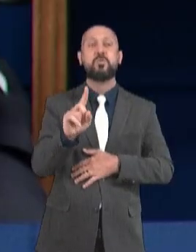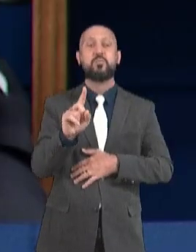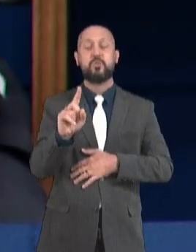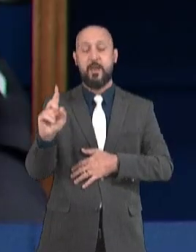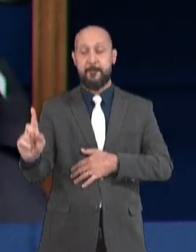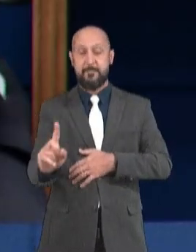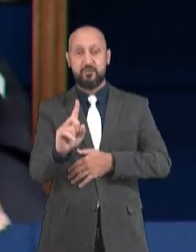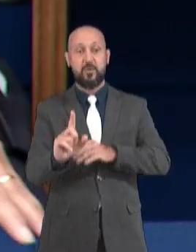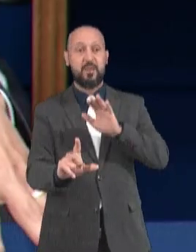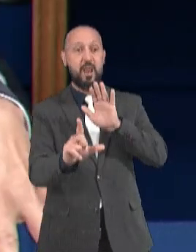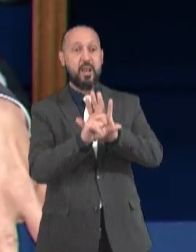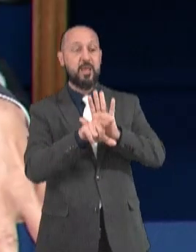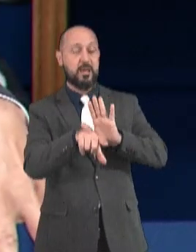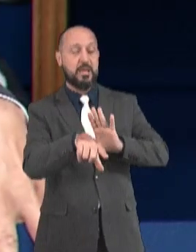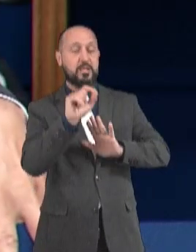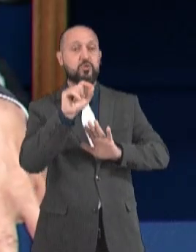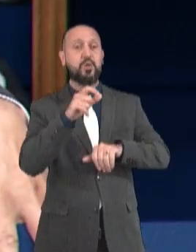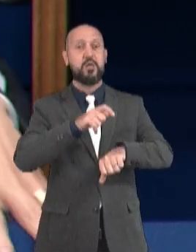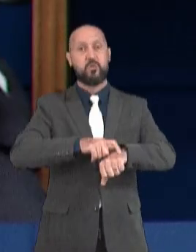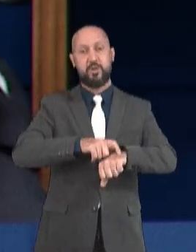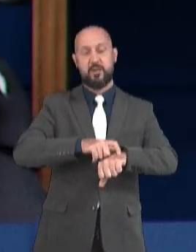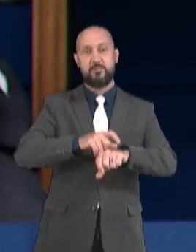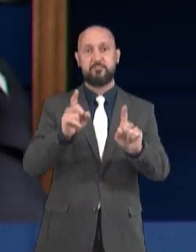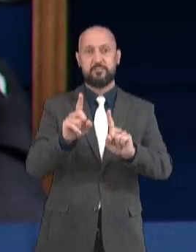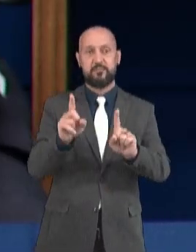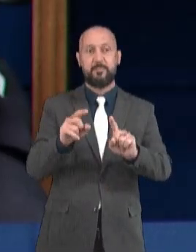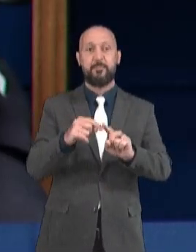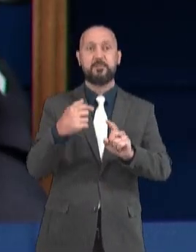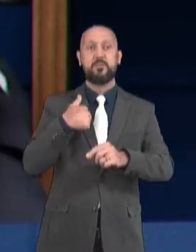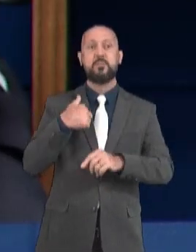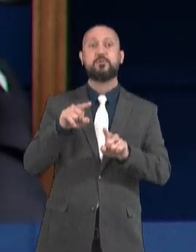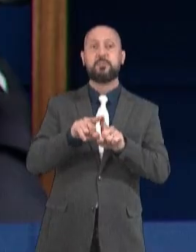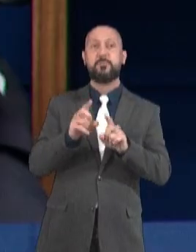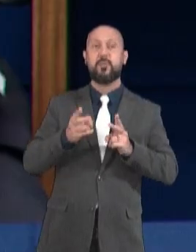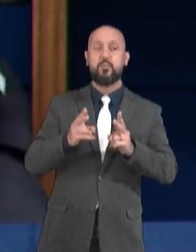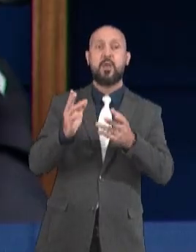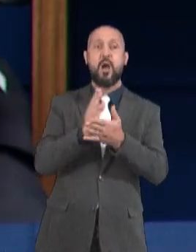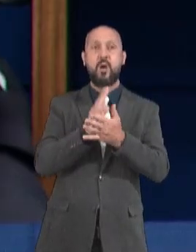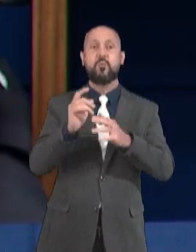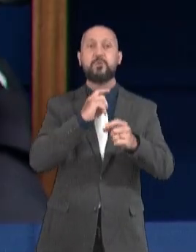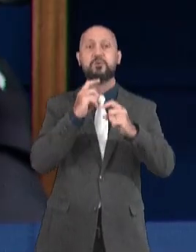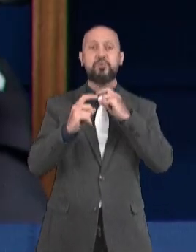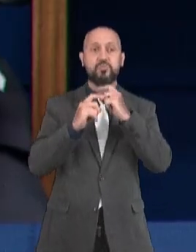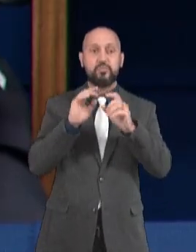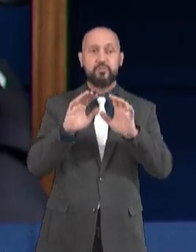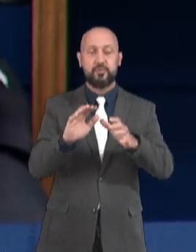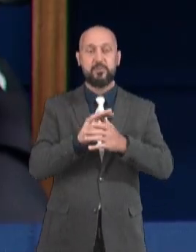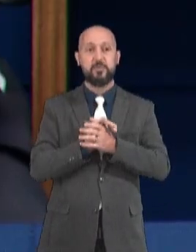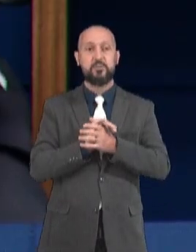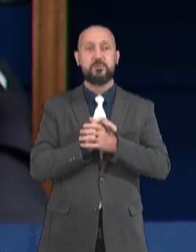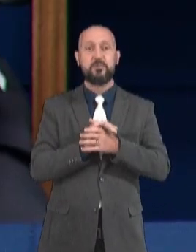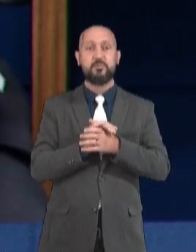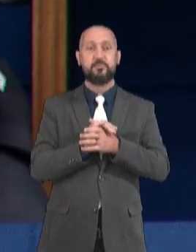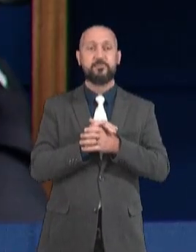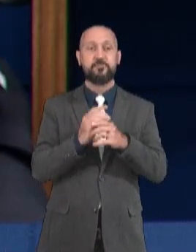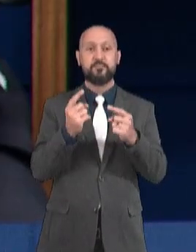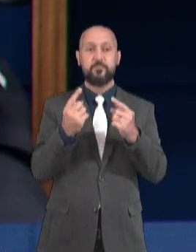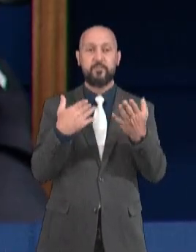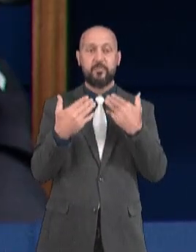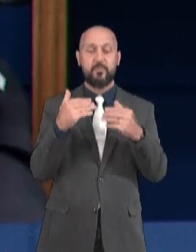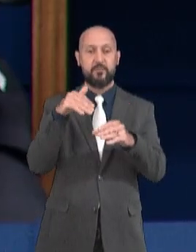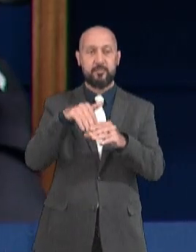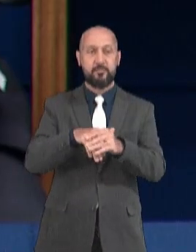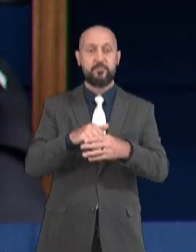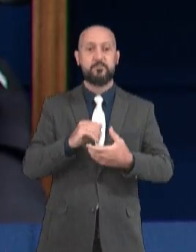é o consumidor na lei que está escolhendo o horário, mas eu também mantenho algumas dúvidas. Encerrada a discussão,